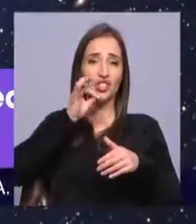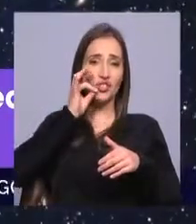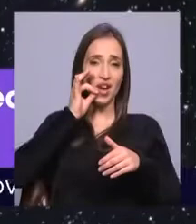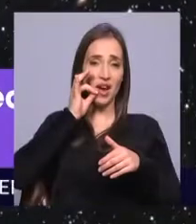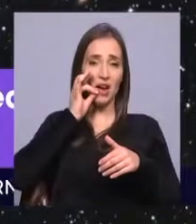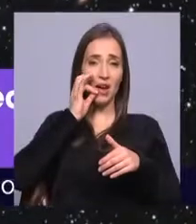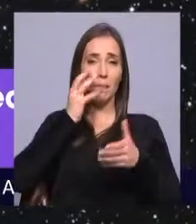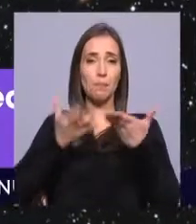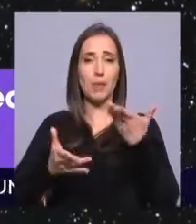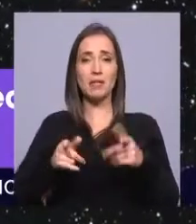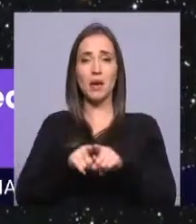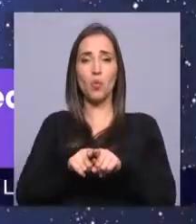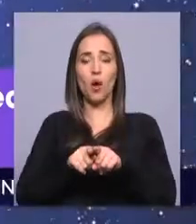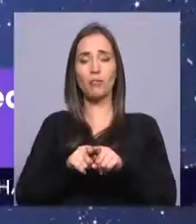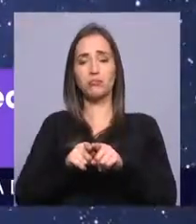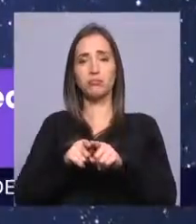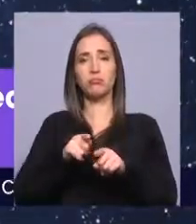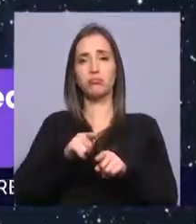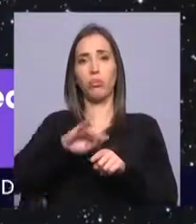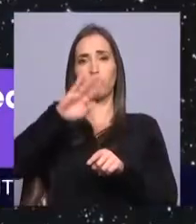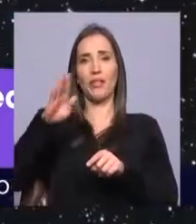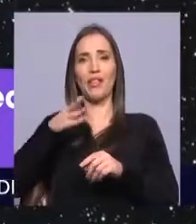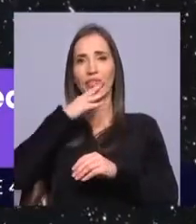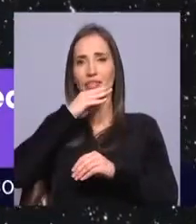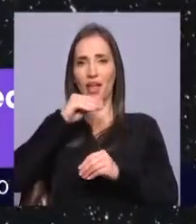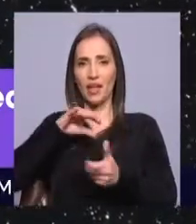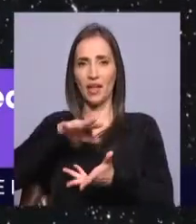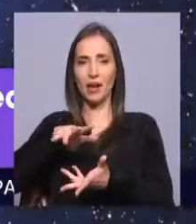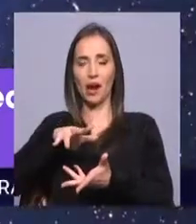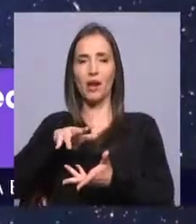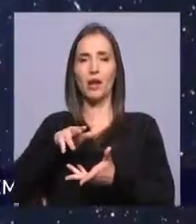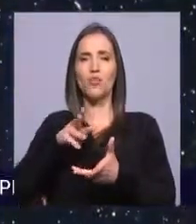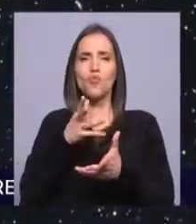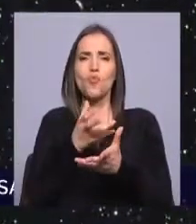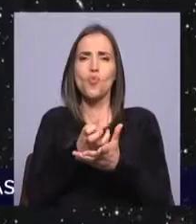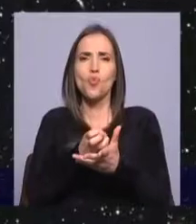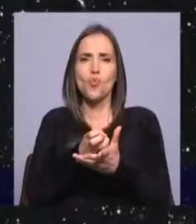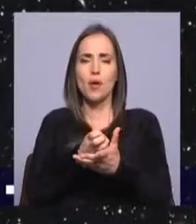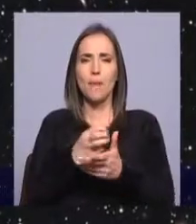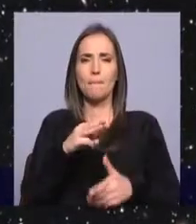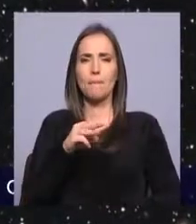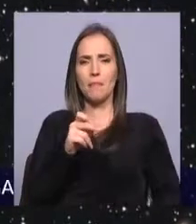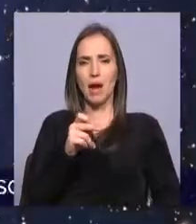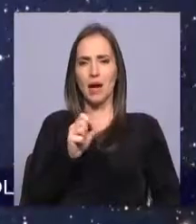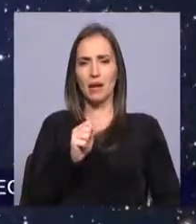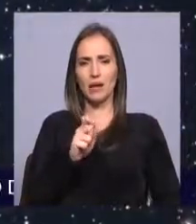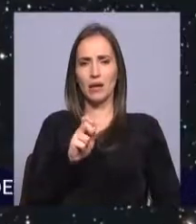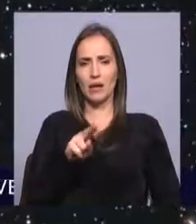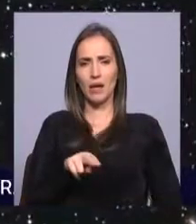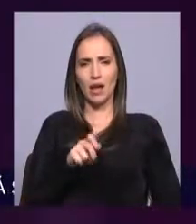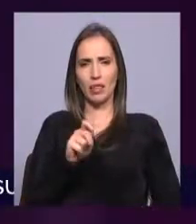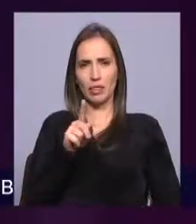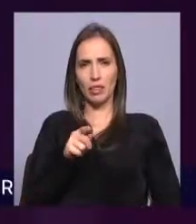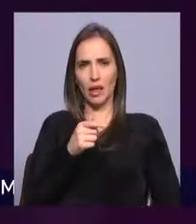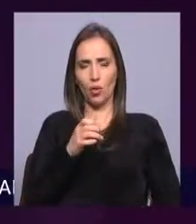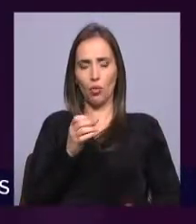Terra, só para termos essa ideia, e é extraordinariamente magnética. Tem um campo magnético poderosíssimo, 1 milhão de